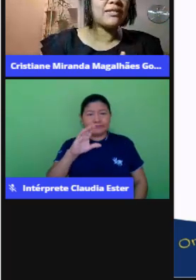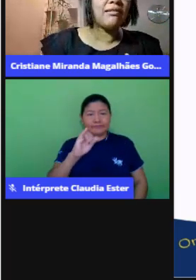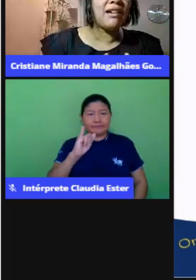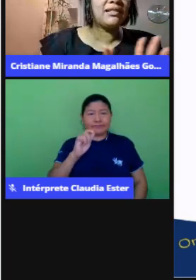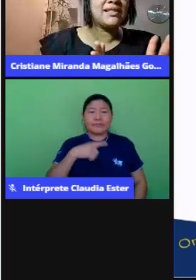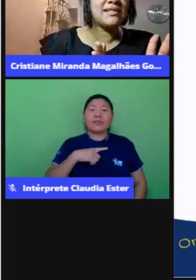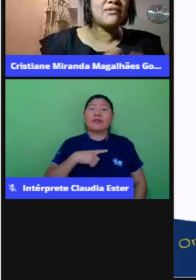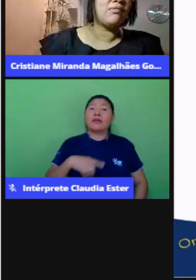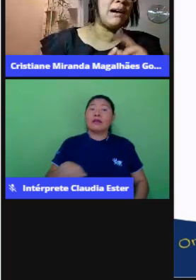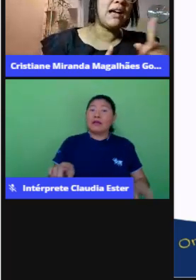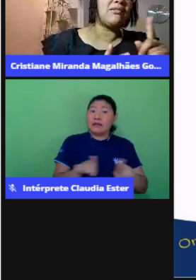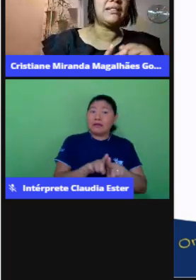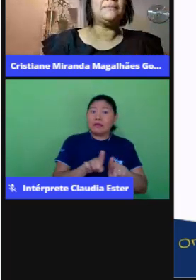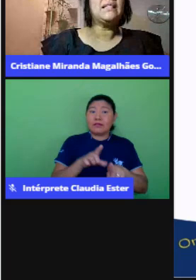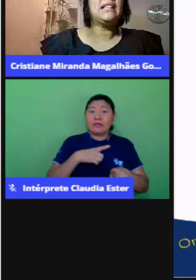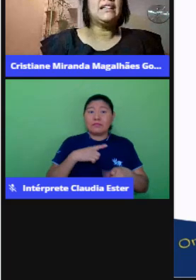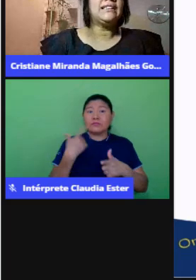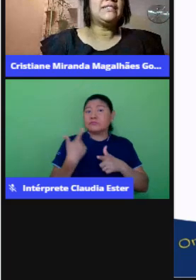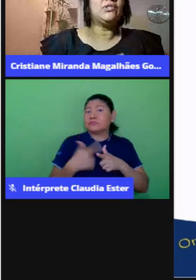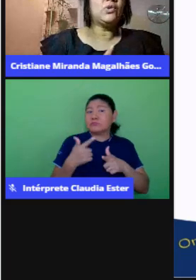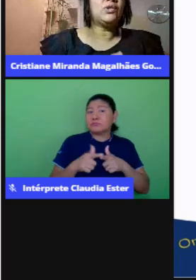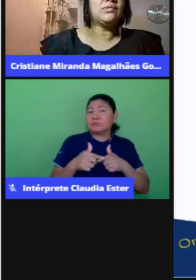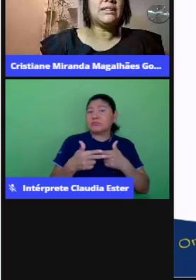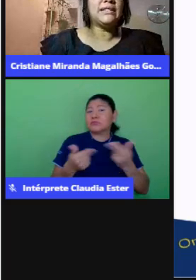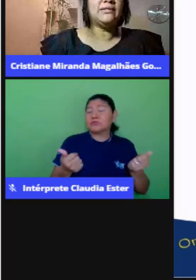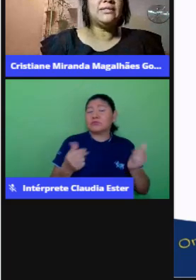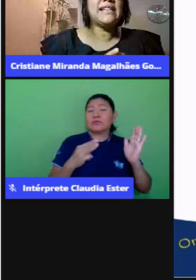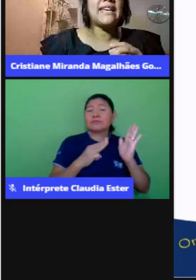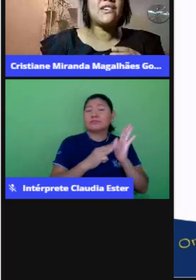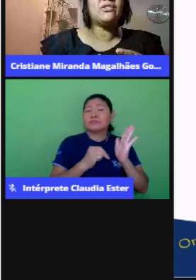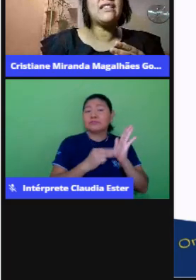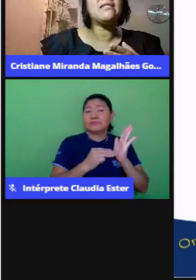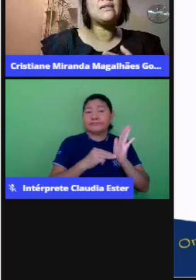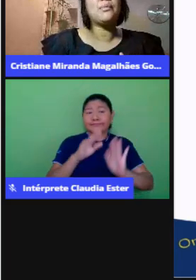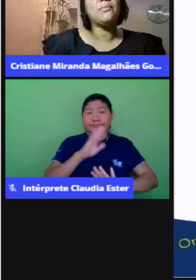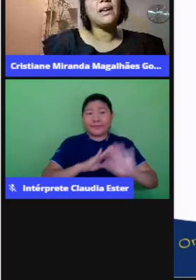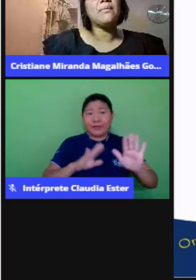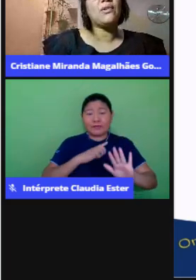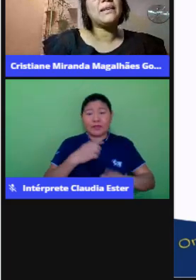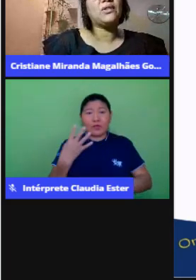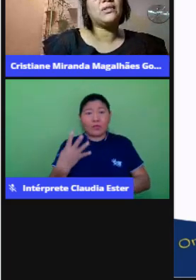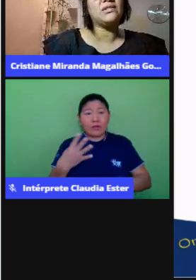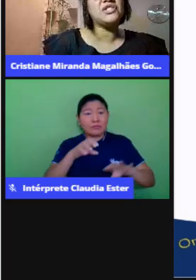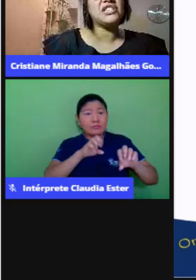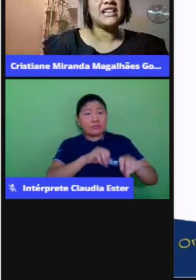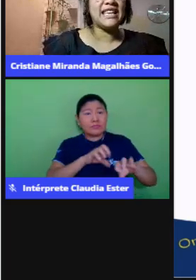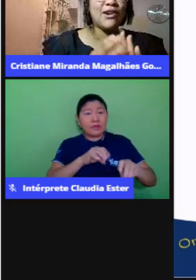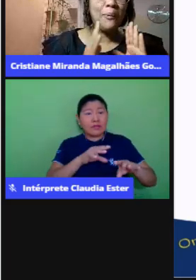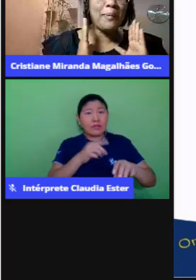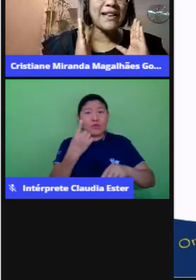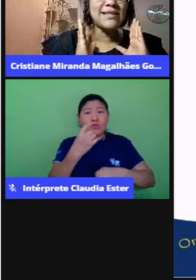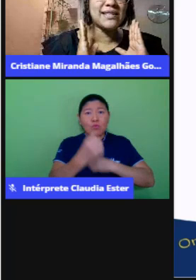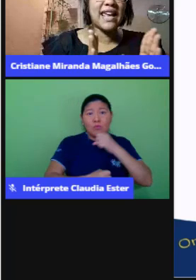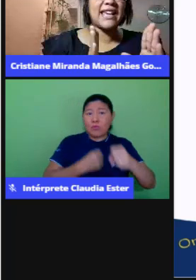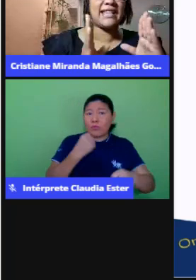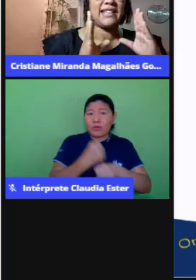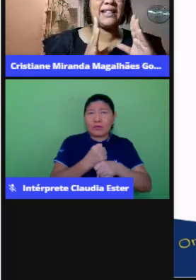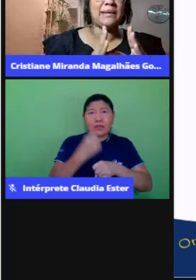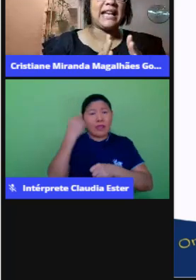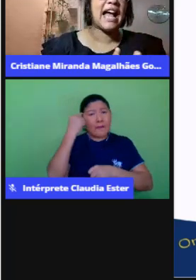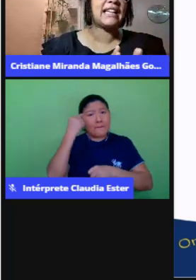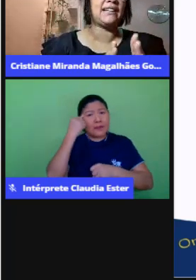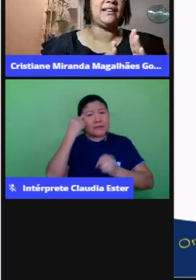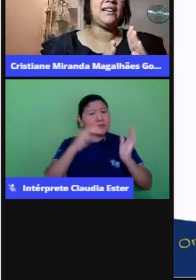gente tem 4 aulas, 1 aula no 9º ano, e aí eu tenho esse problema com a metodologia. Eu pensei